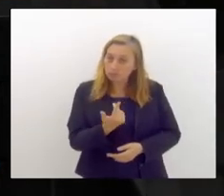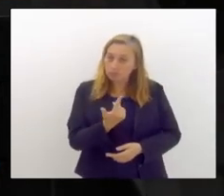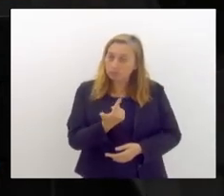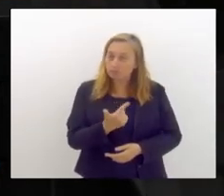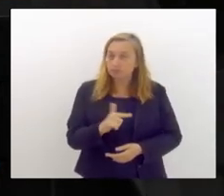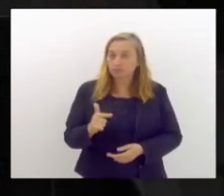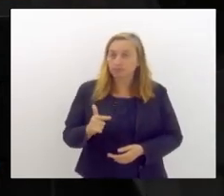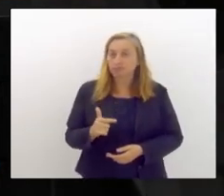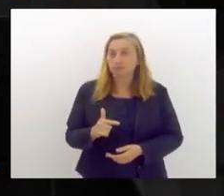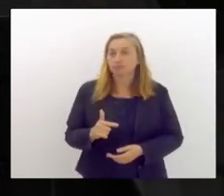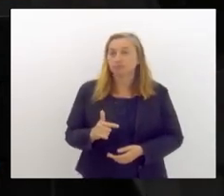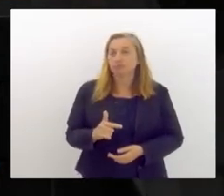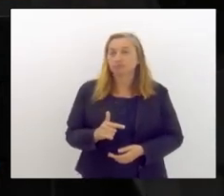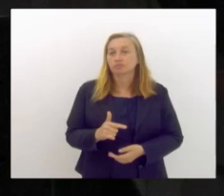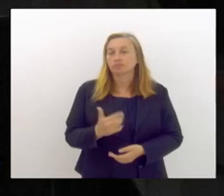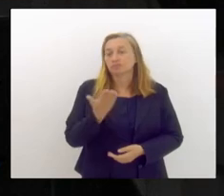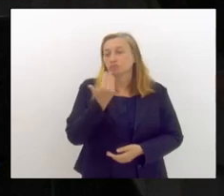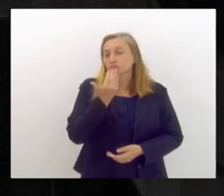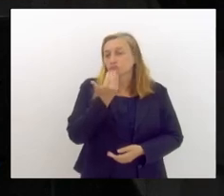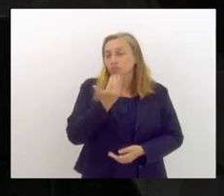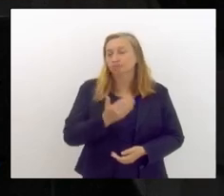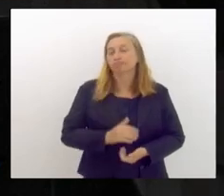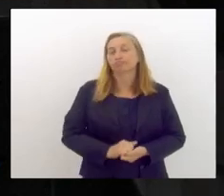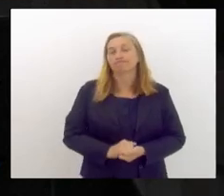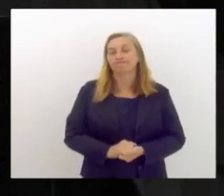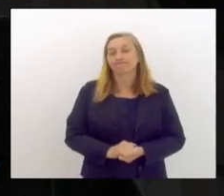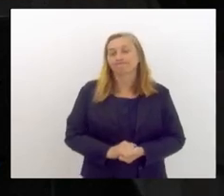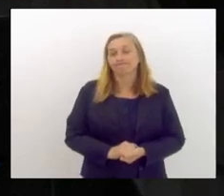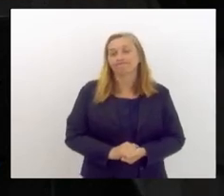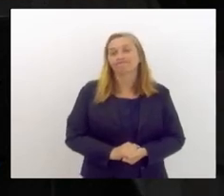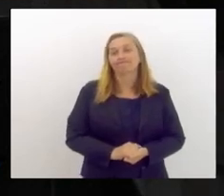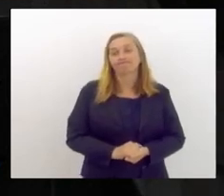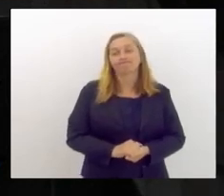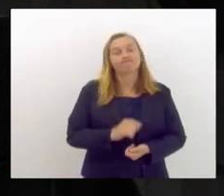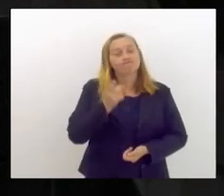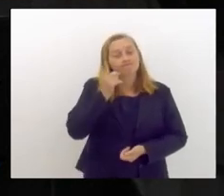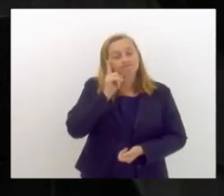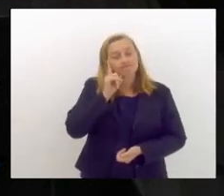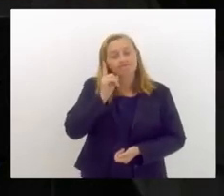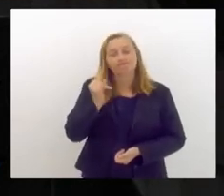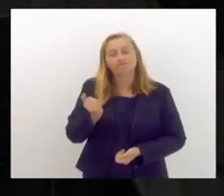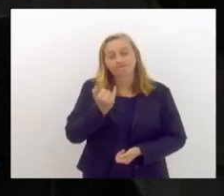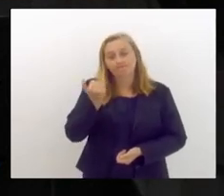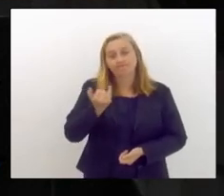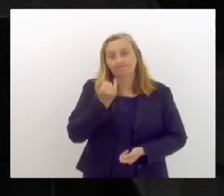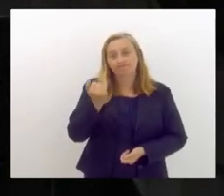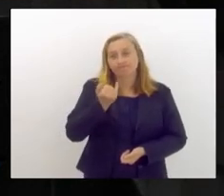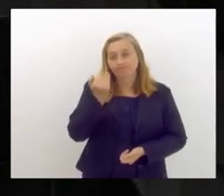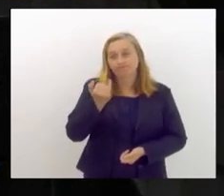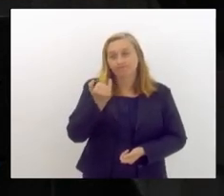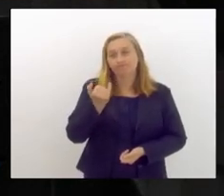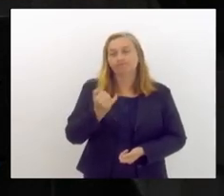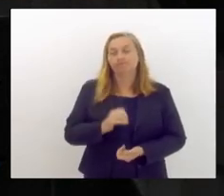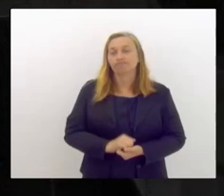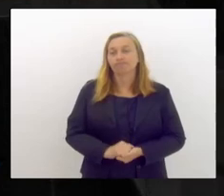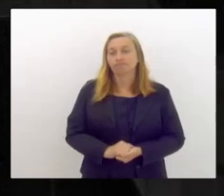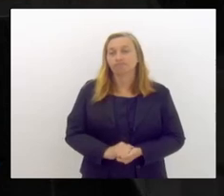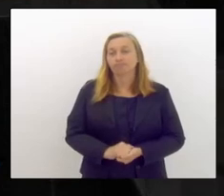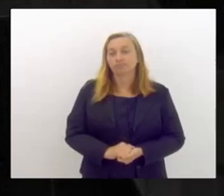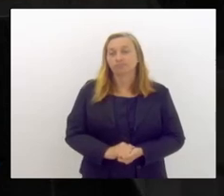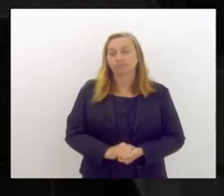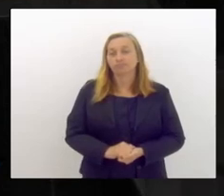ali a sua merenda, o seu alimento diário, tão importante, tão necessário, e que